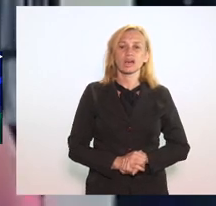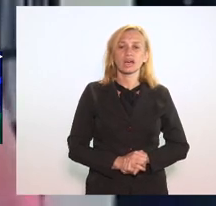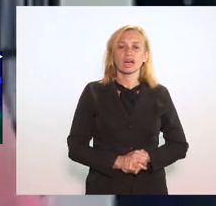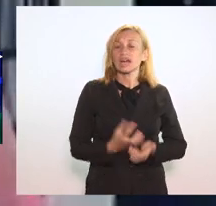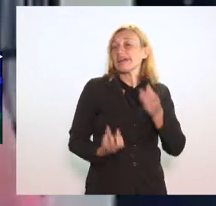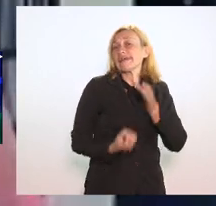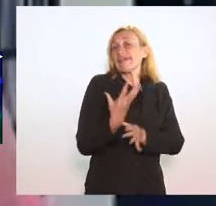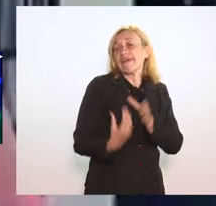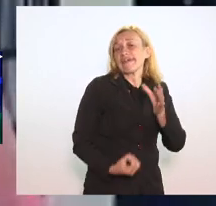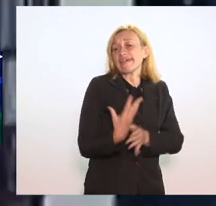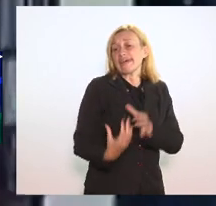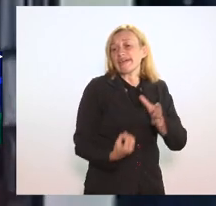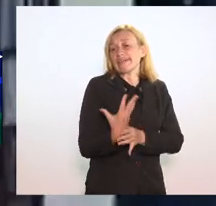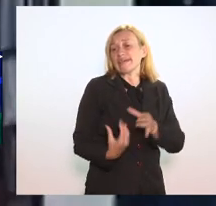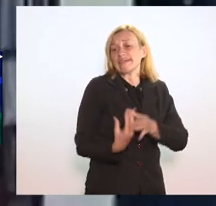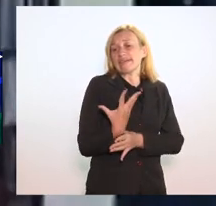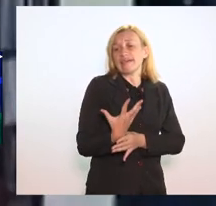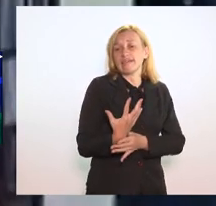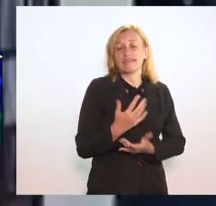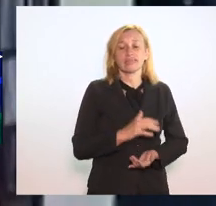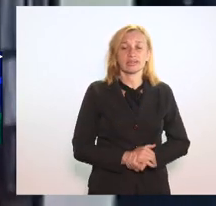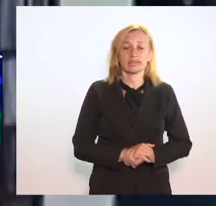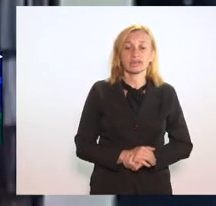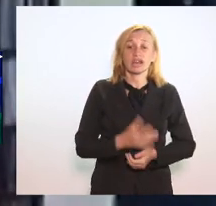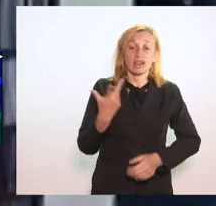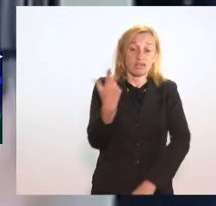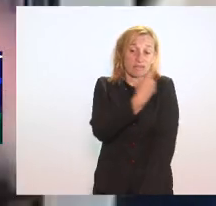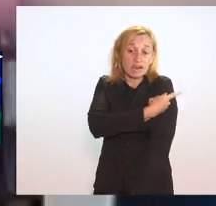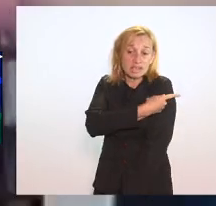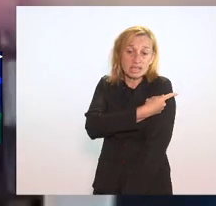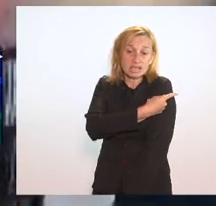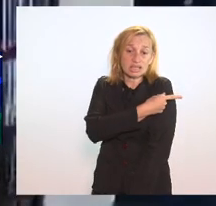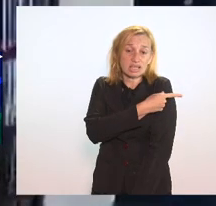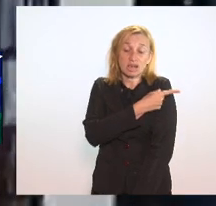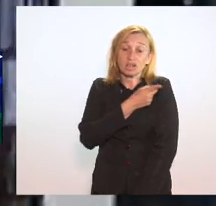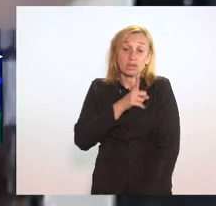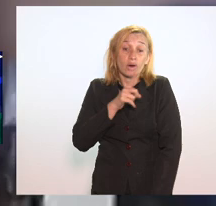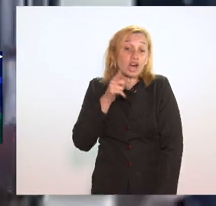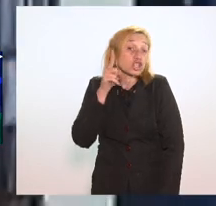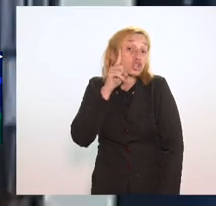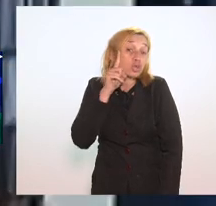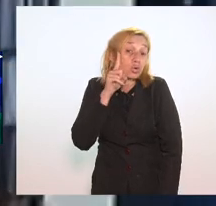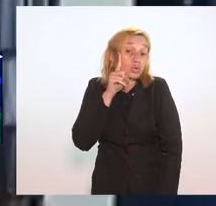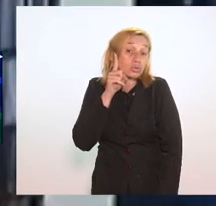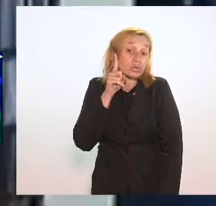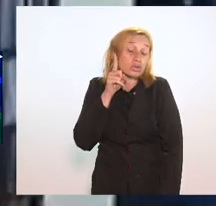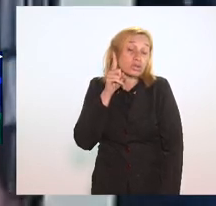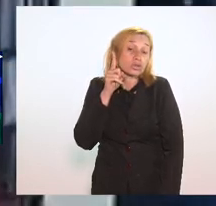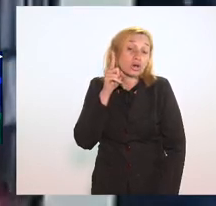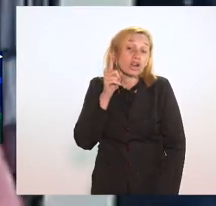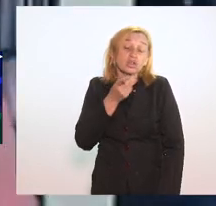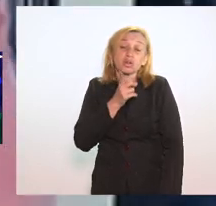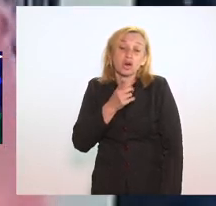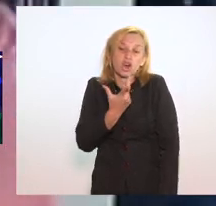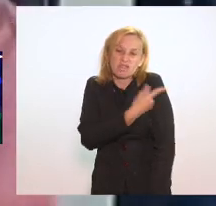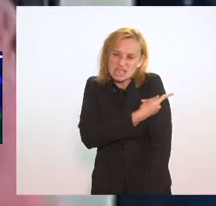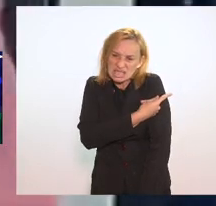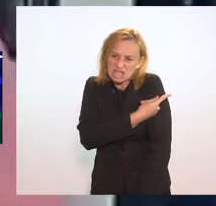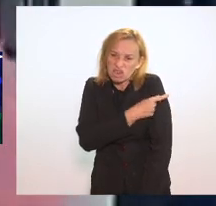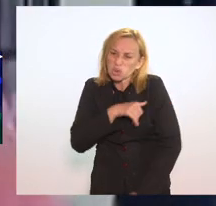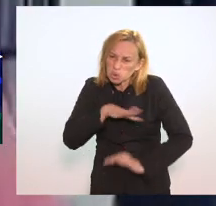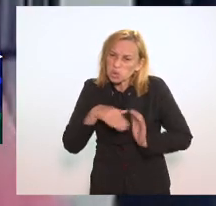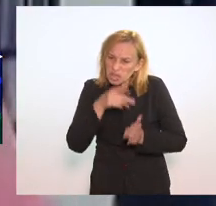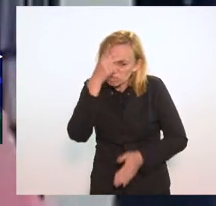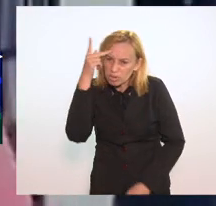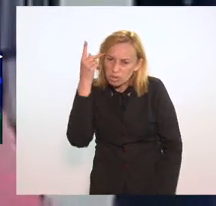criar a vacinação não é todo mundo quer favor não que nós sabemos que é bom